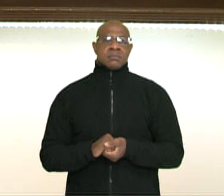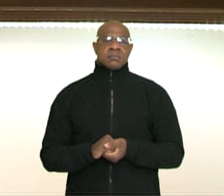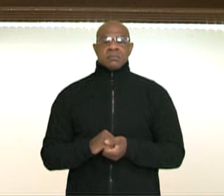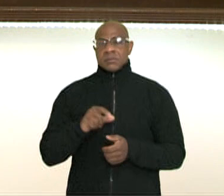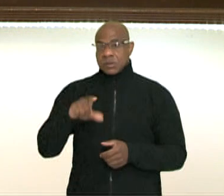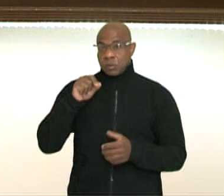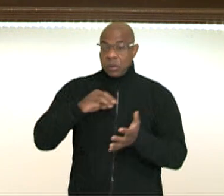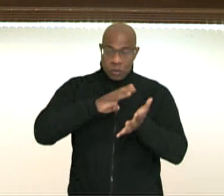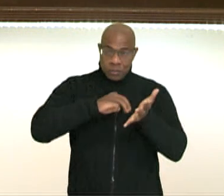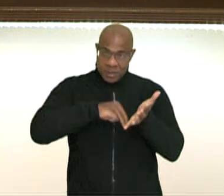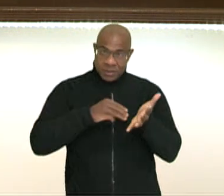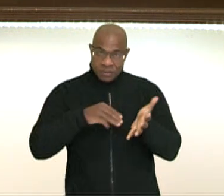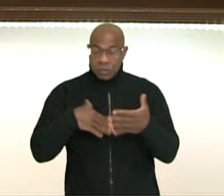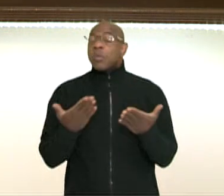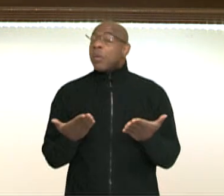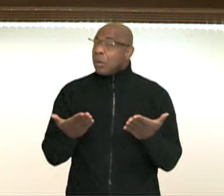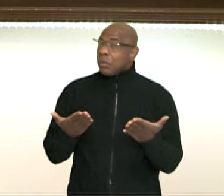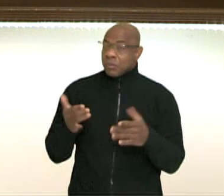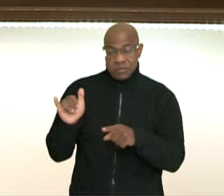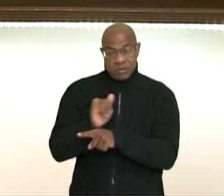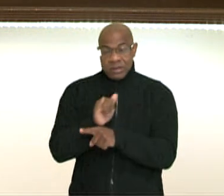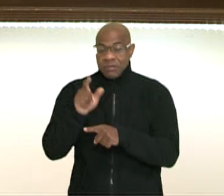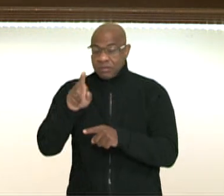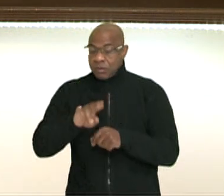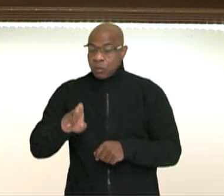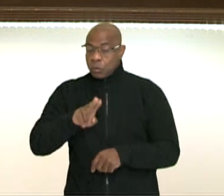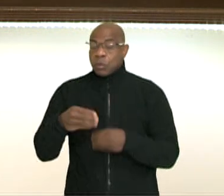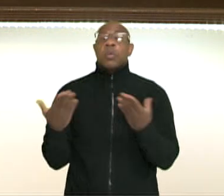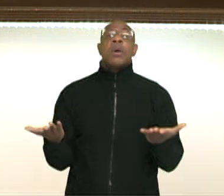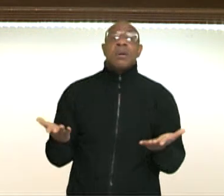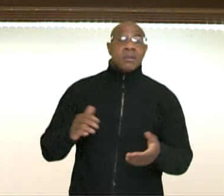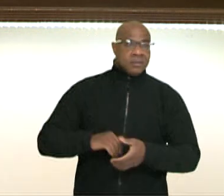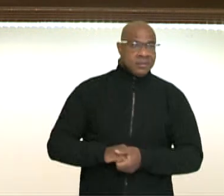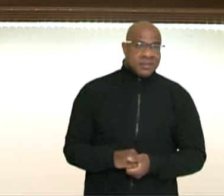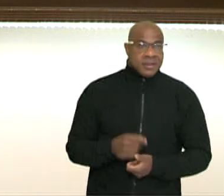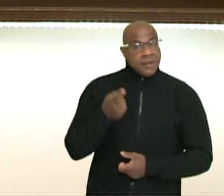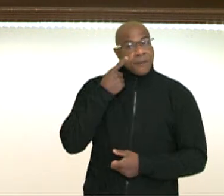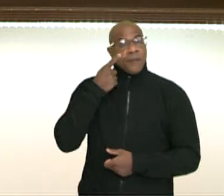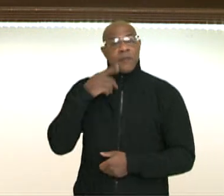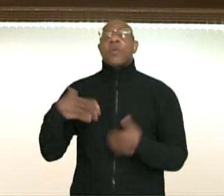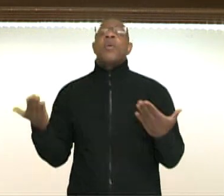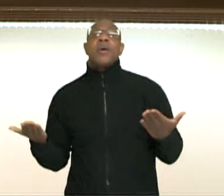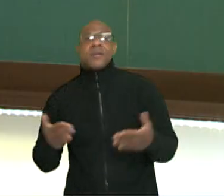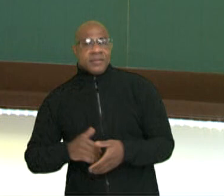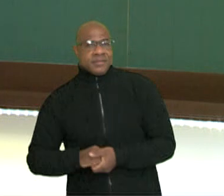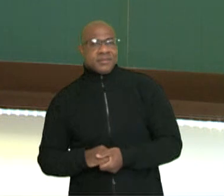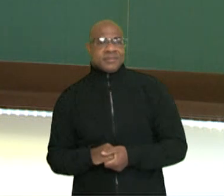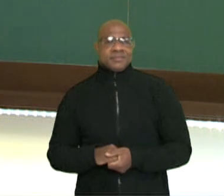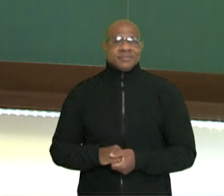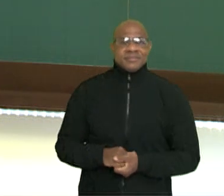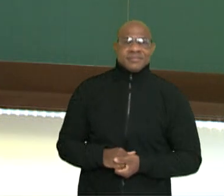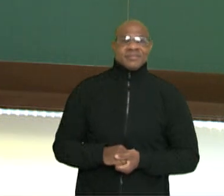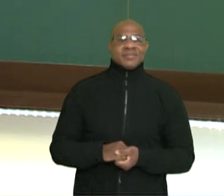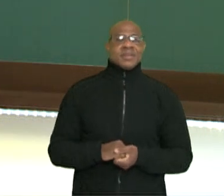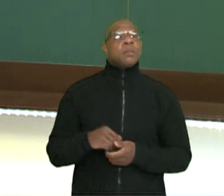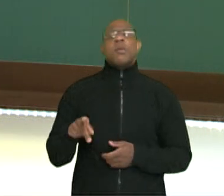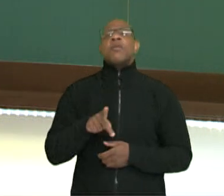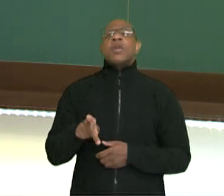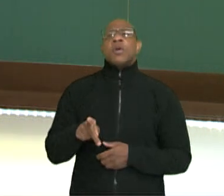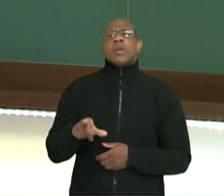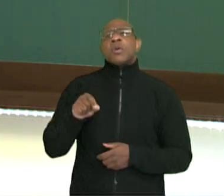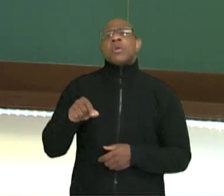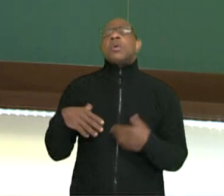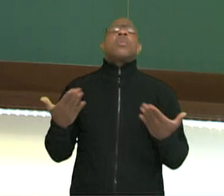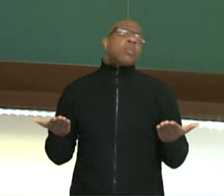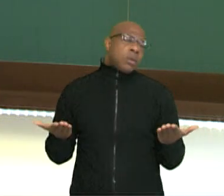Escolher um método? Tem que escolher, né? Qual você escolheu? Qual será? Qual será que eu escolhi, hein? Porque eu escolhi um